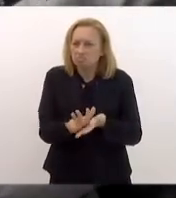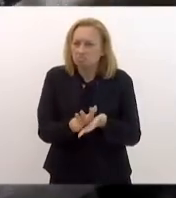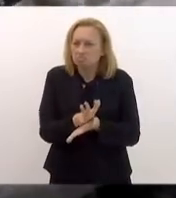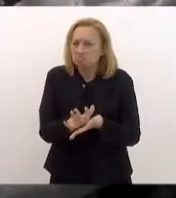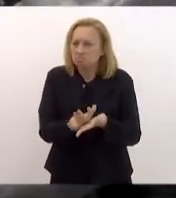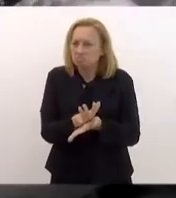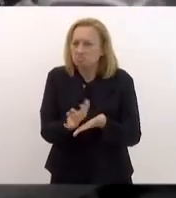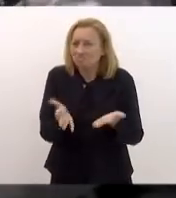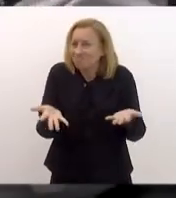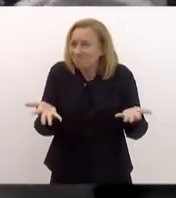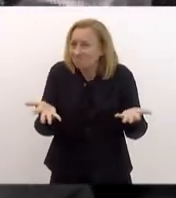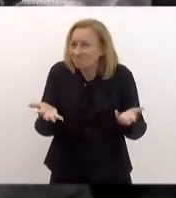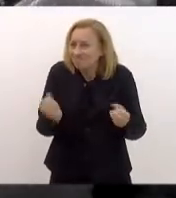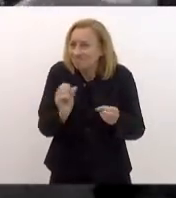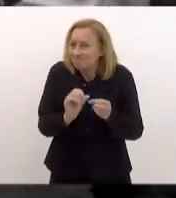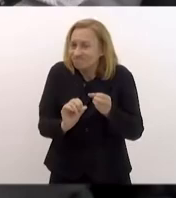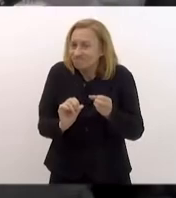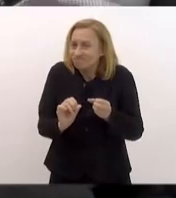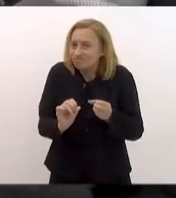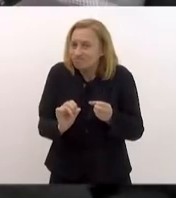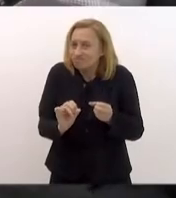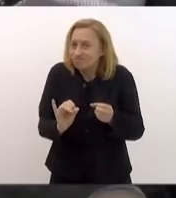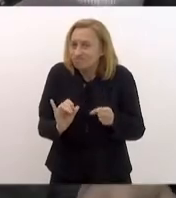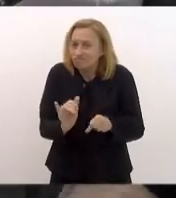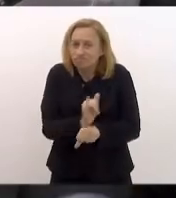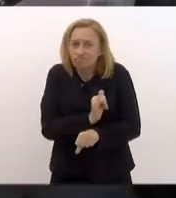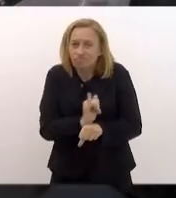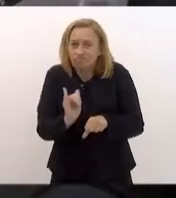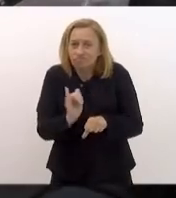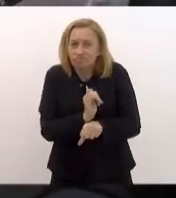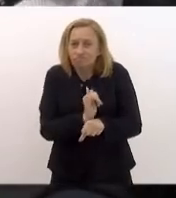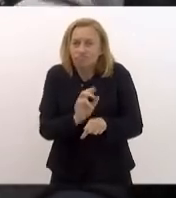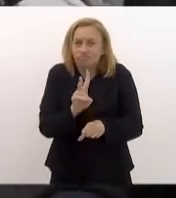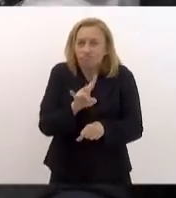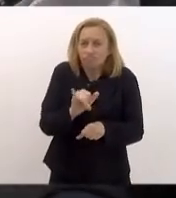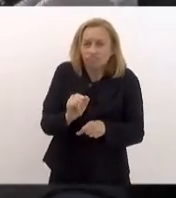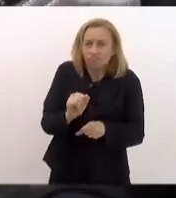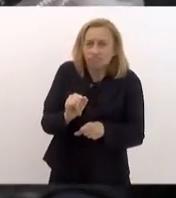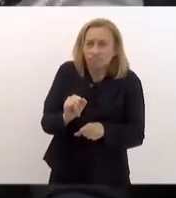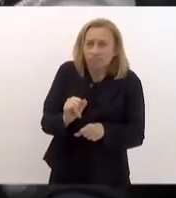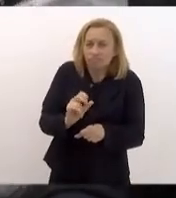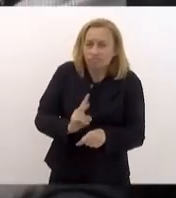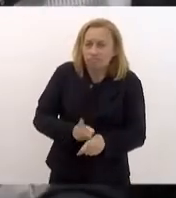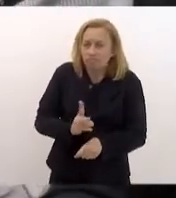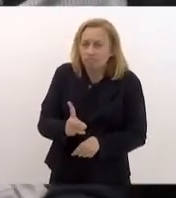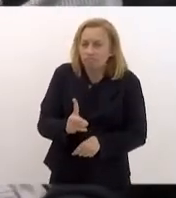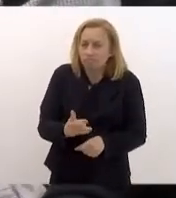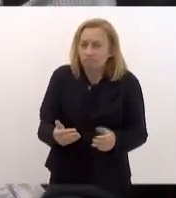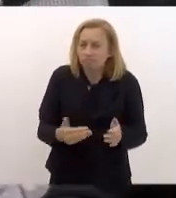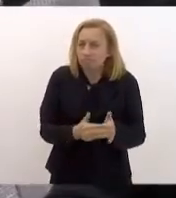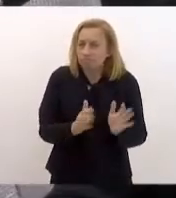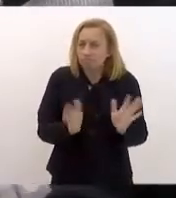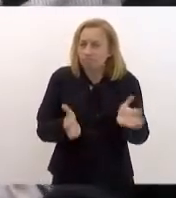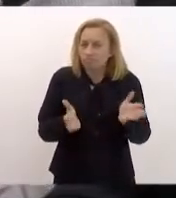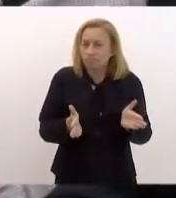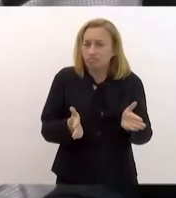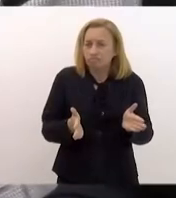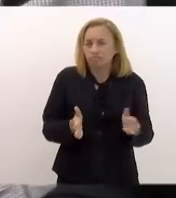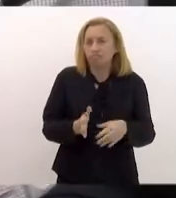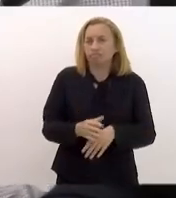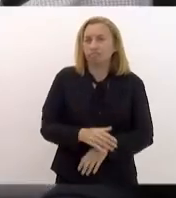para fazer com que essa via fosse viva, viável e